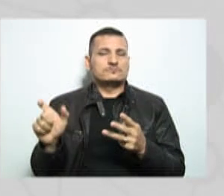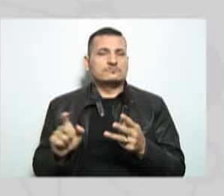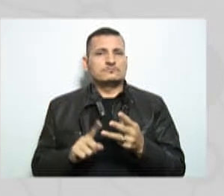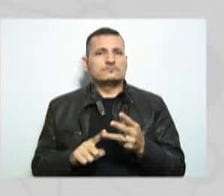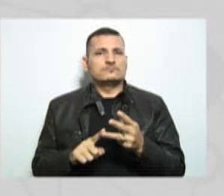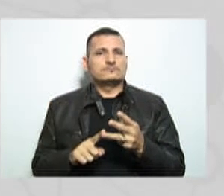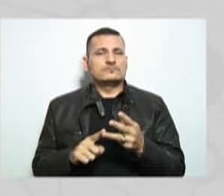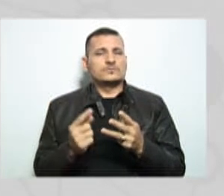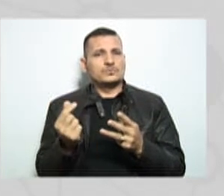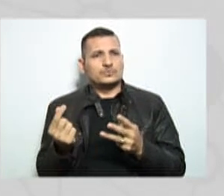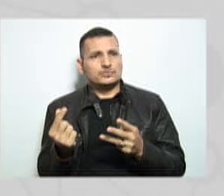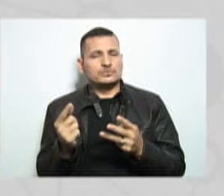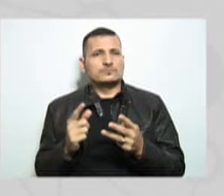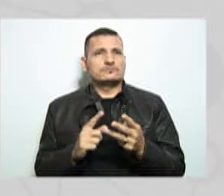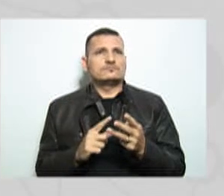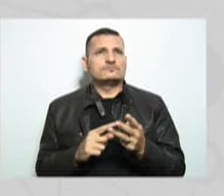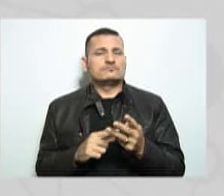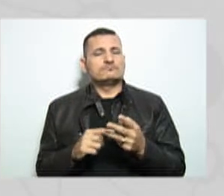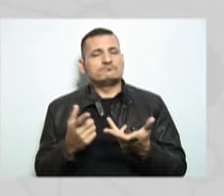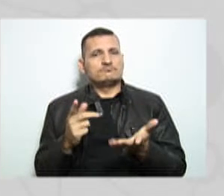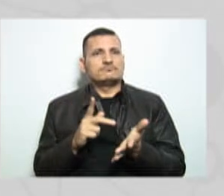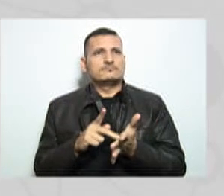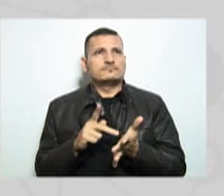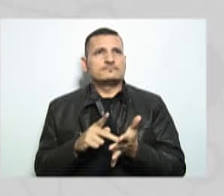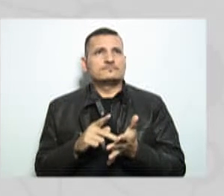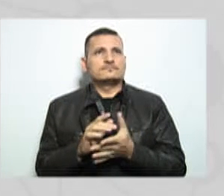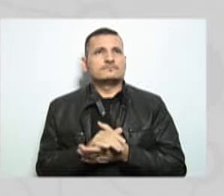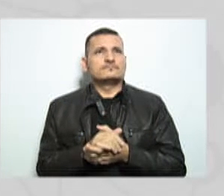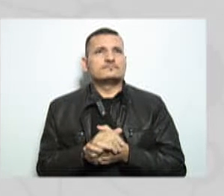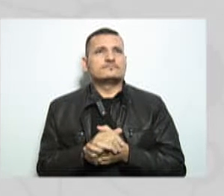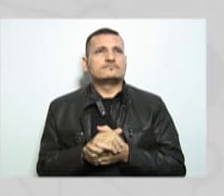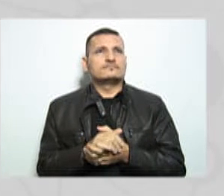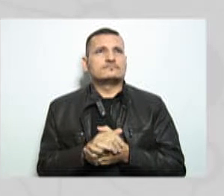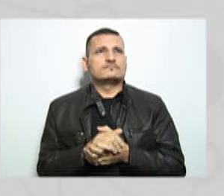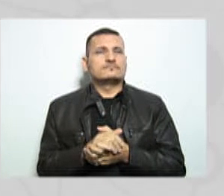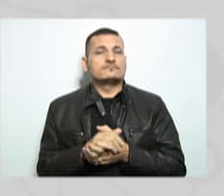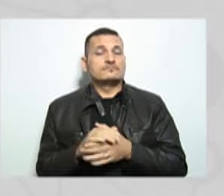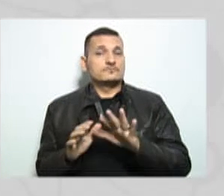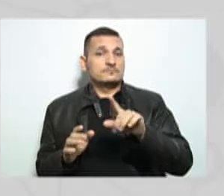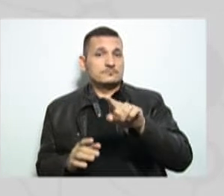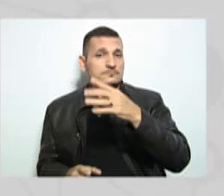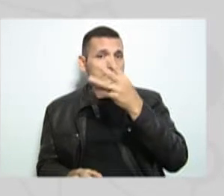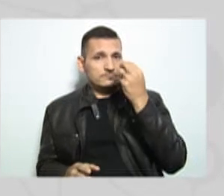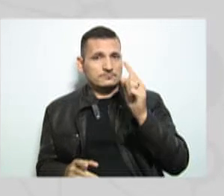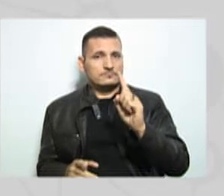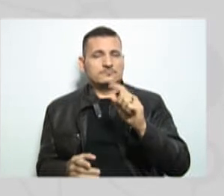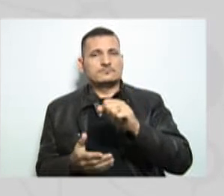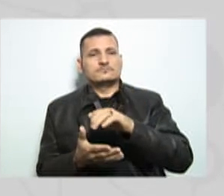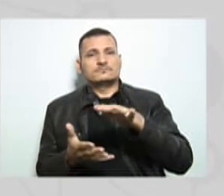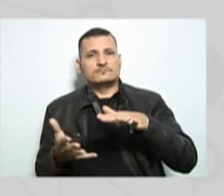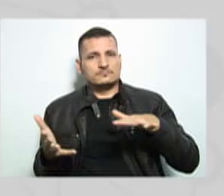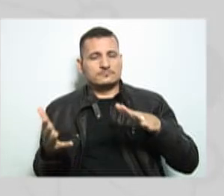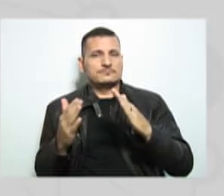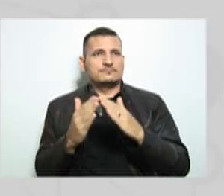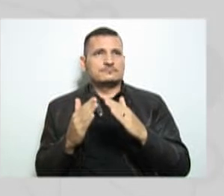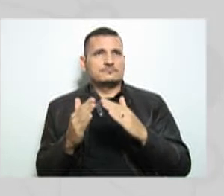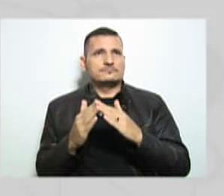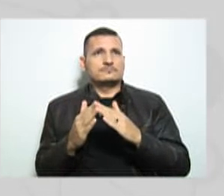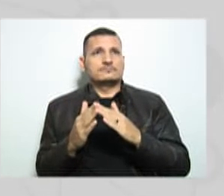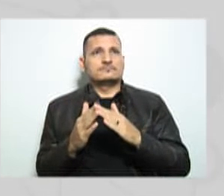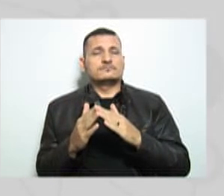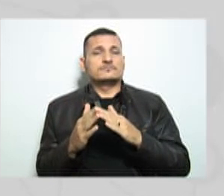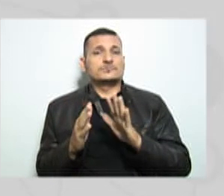método baseado nos custos. Verdadeiro. Não esqueçam, gente, da nossa atividade de percurso que já